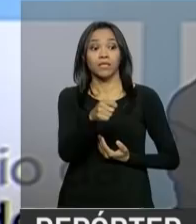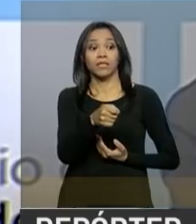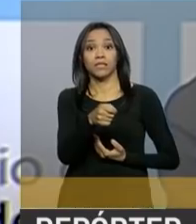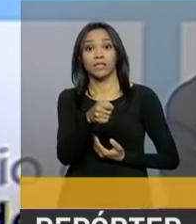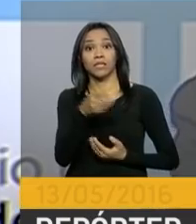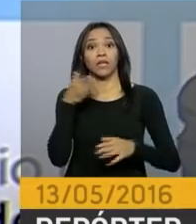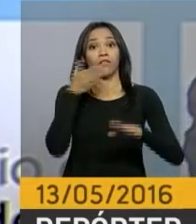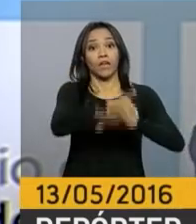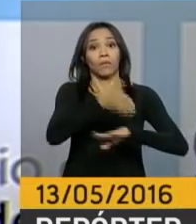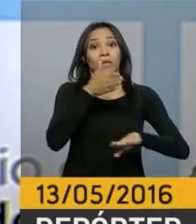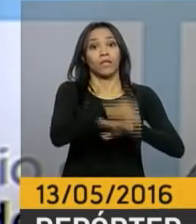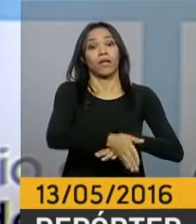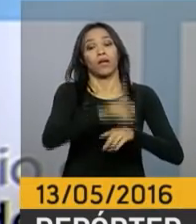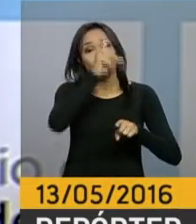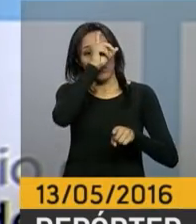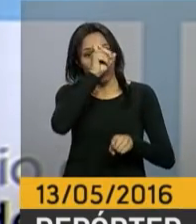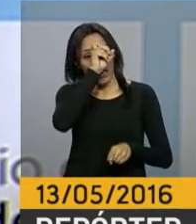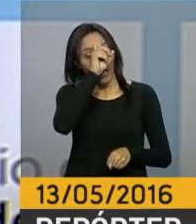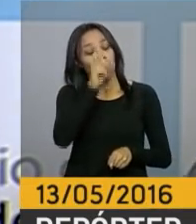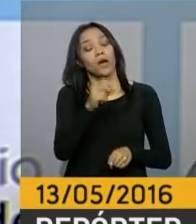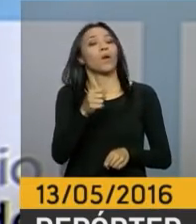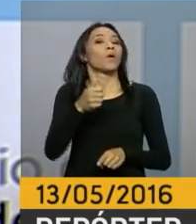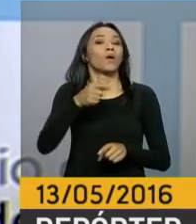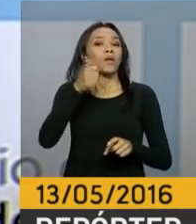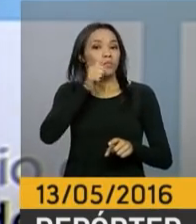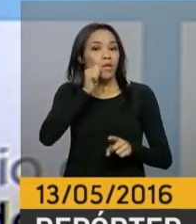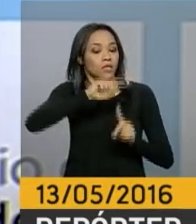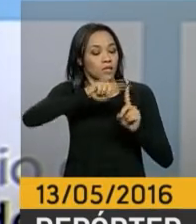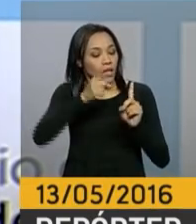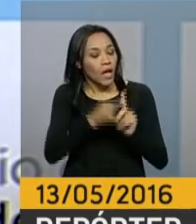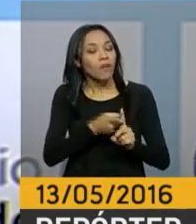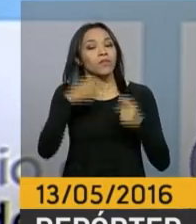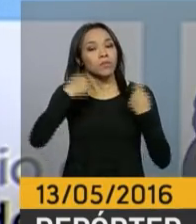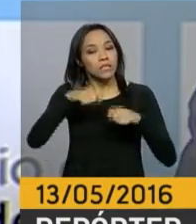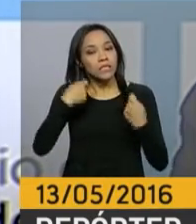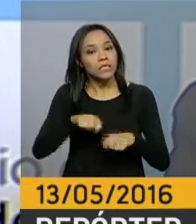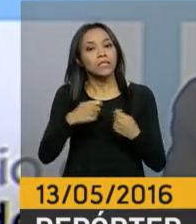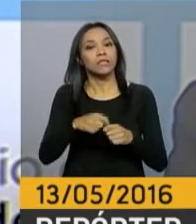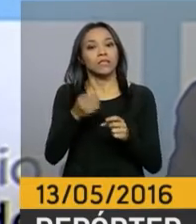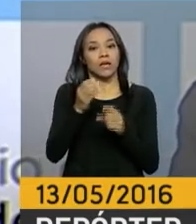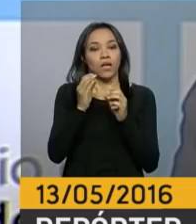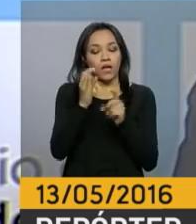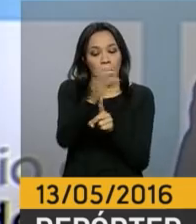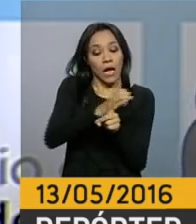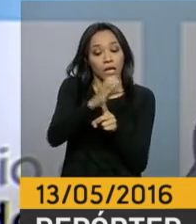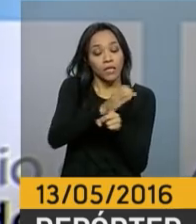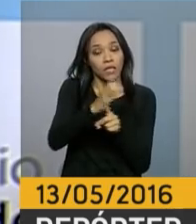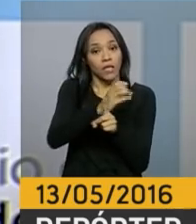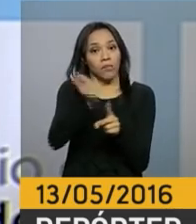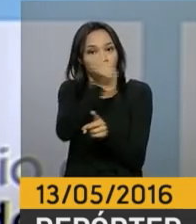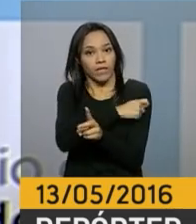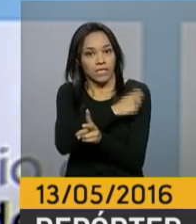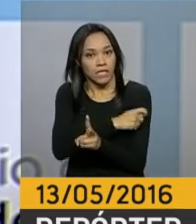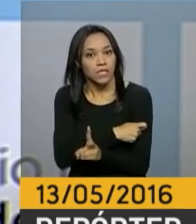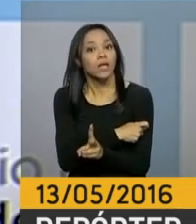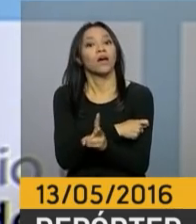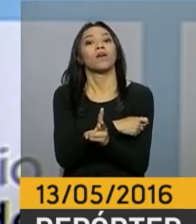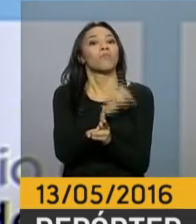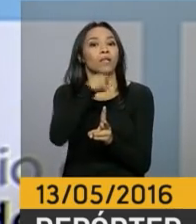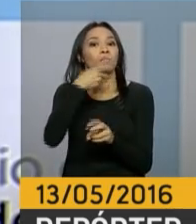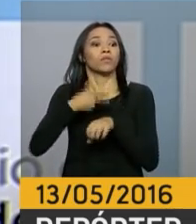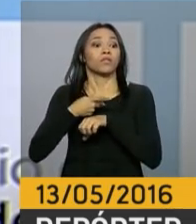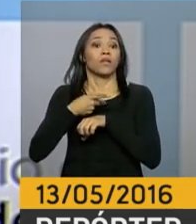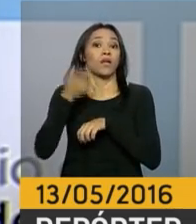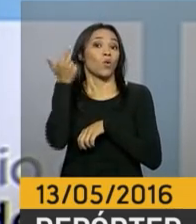posto de saúde as gestantes tem que carteirinha de vacinação para poder continuar recebendo o prêmio ou né Vamos